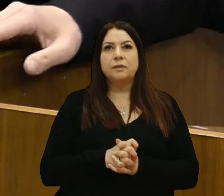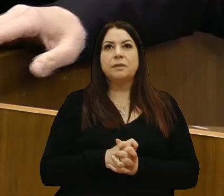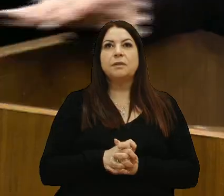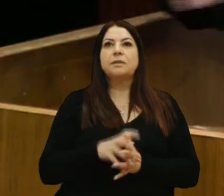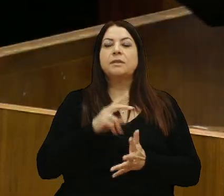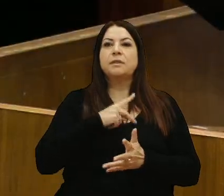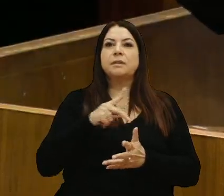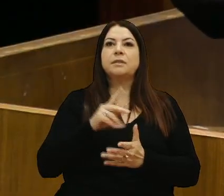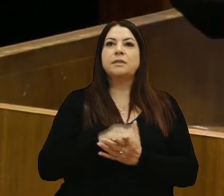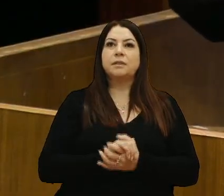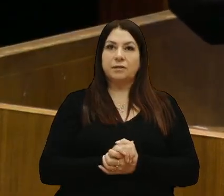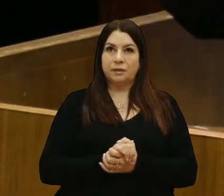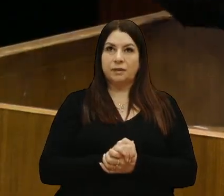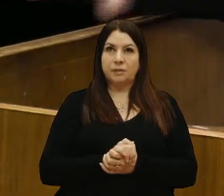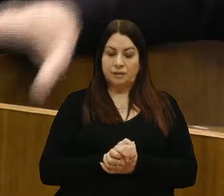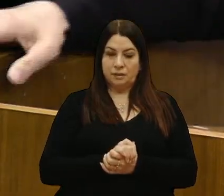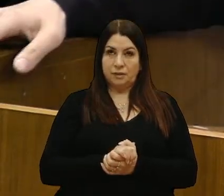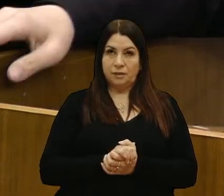Senhor presidente,